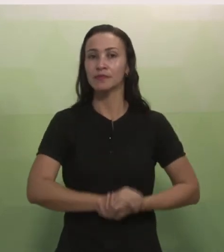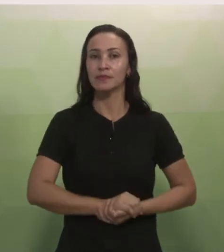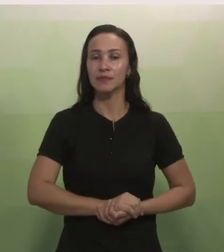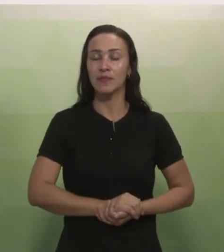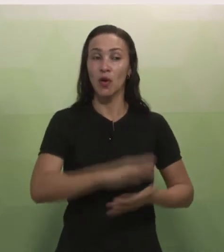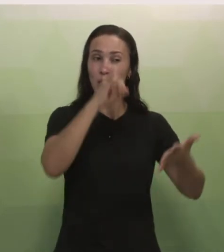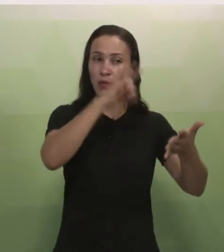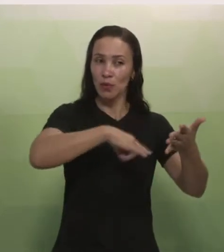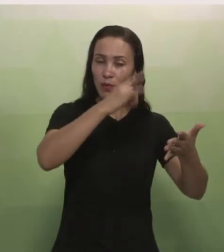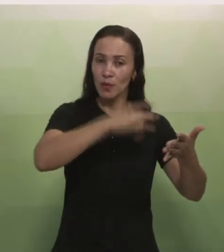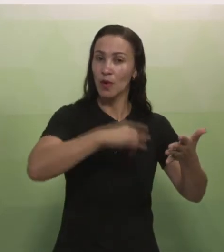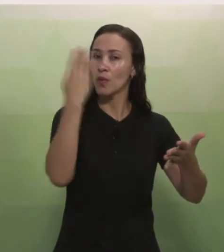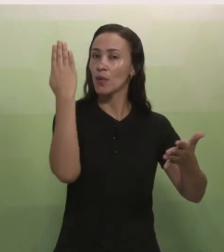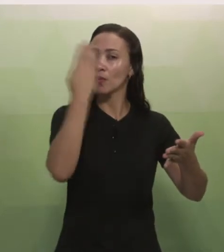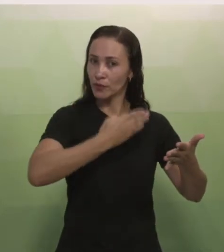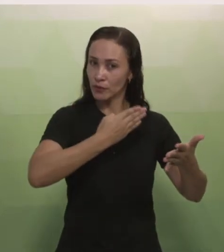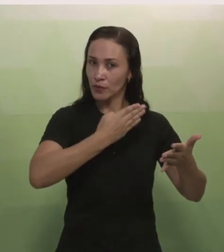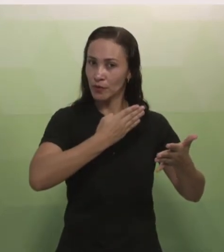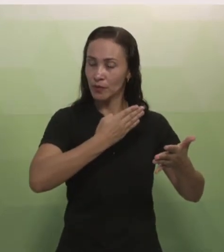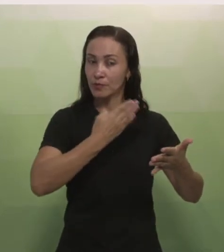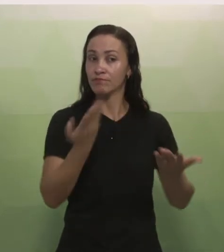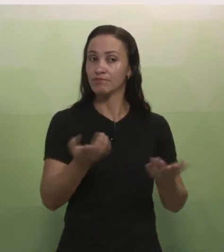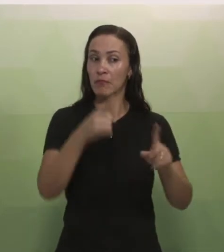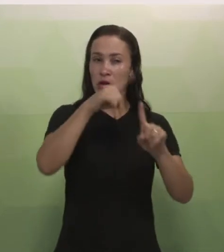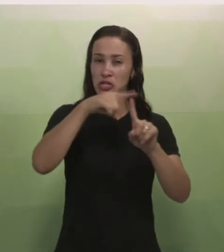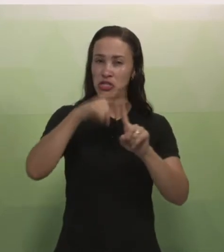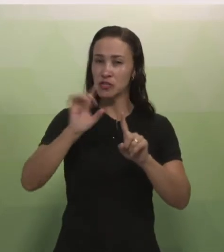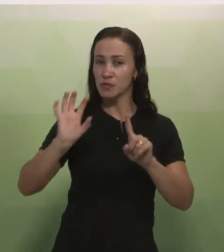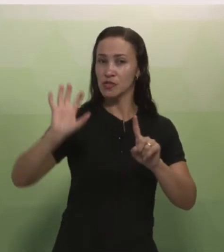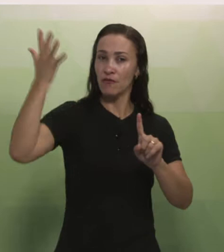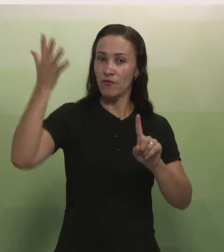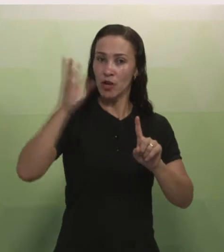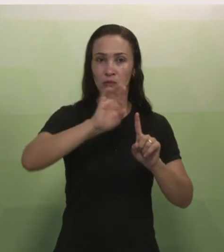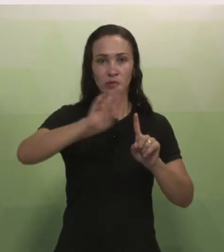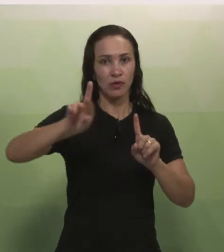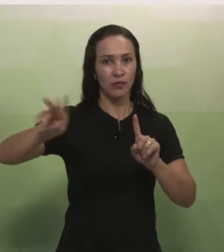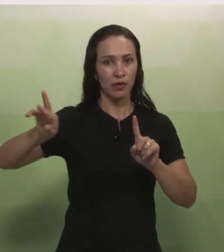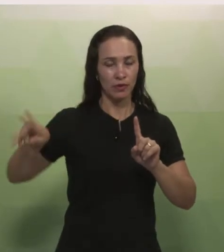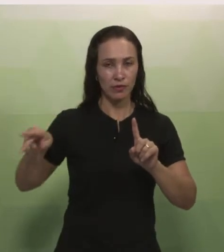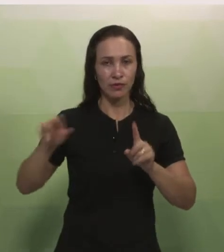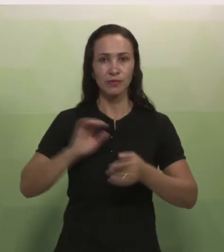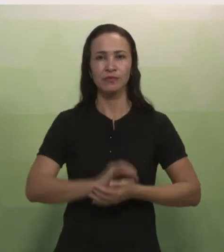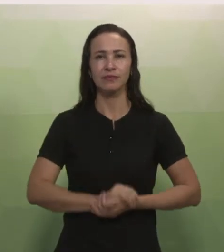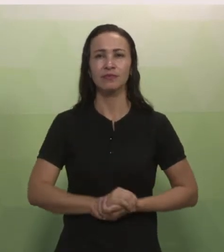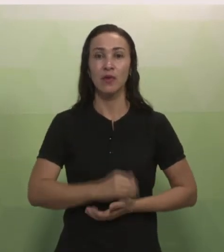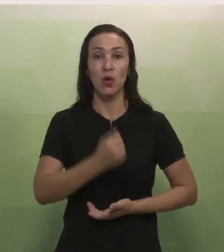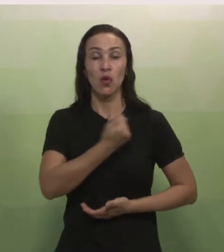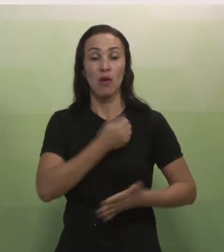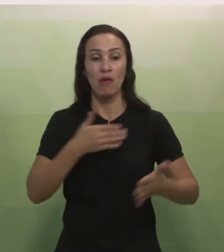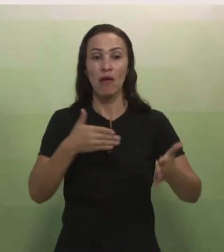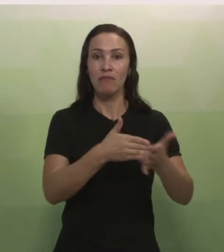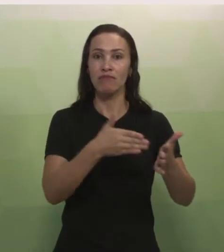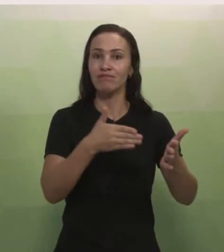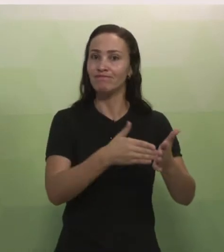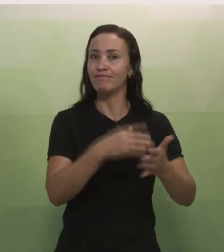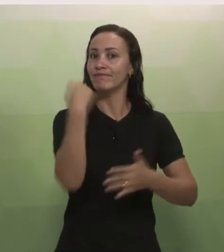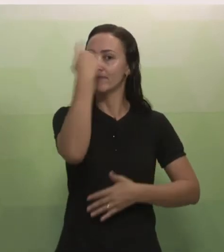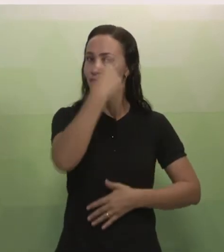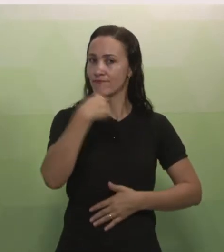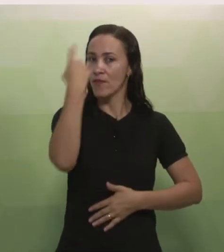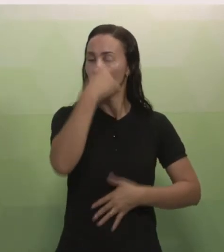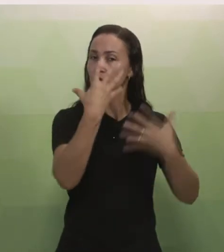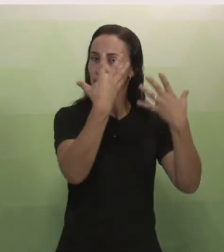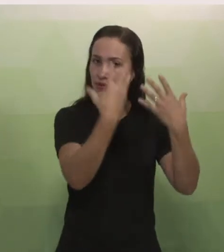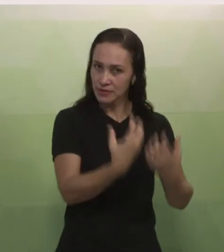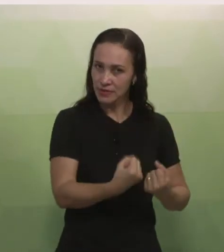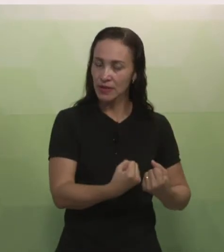a documentação comprobatória para cada tipo de evento, o número máximo de horas a